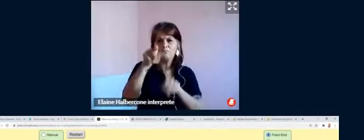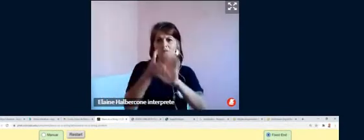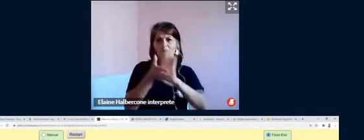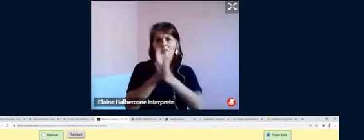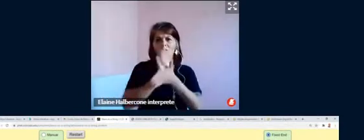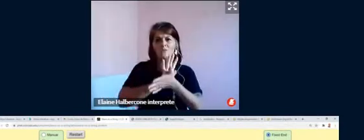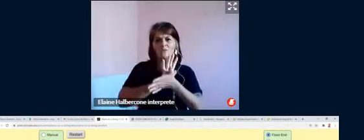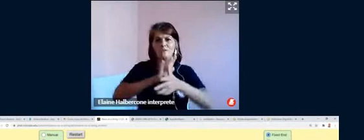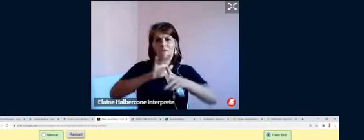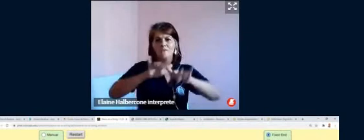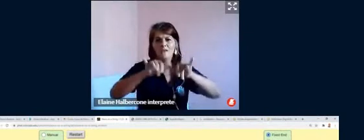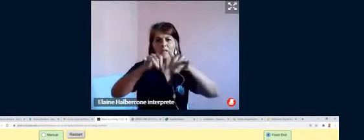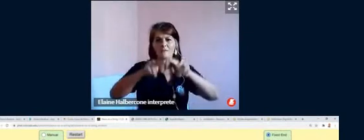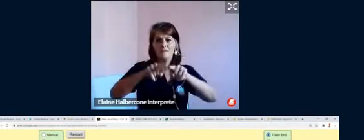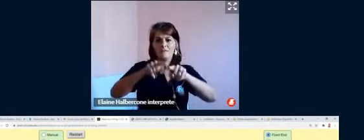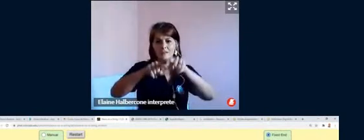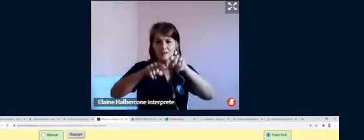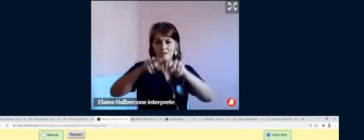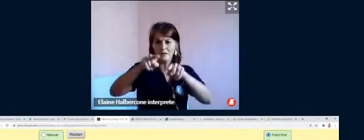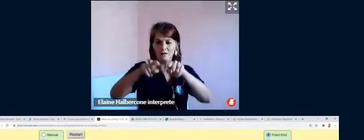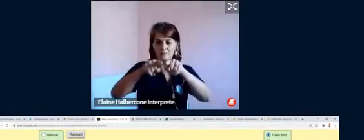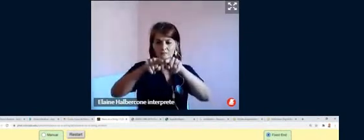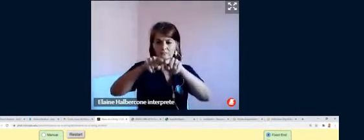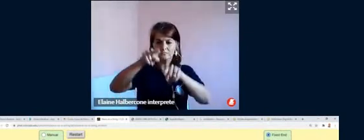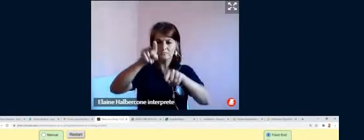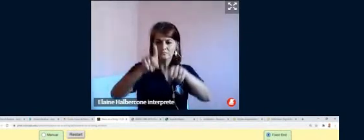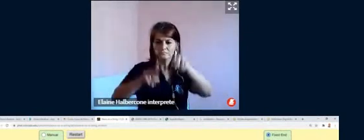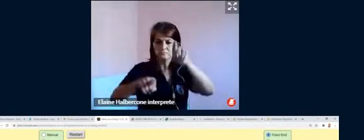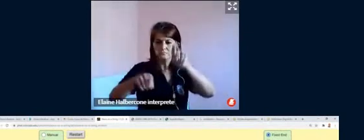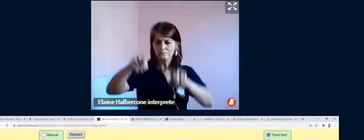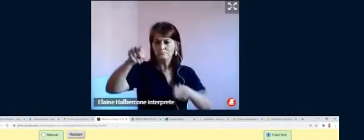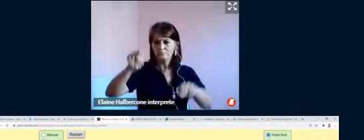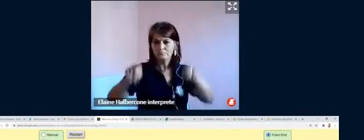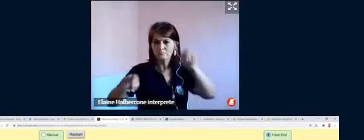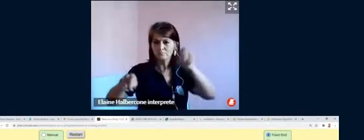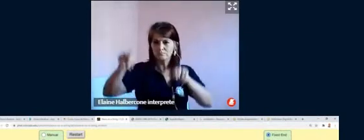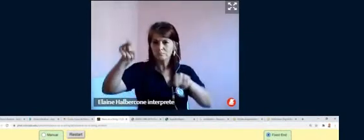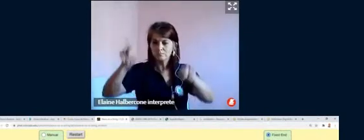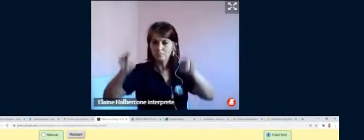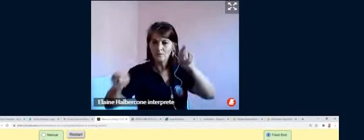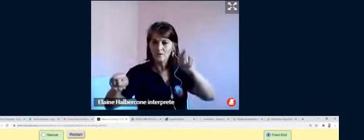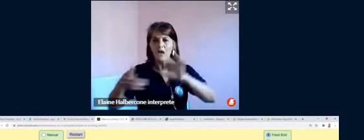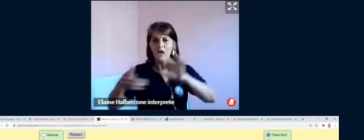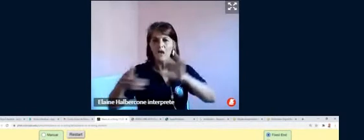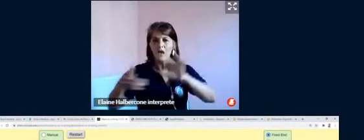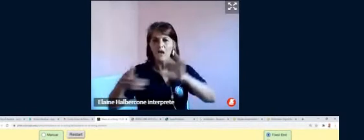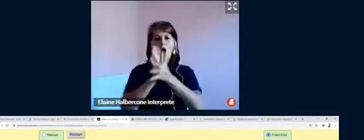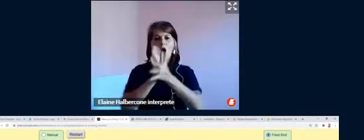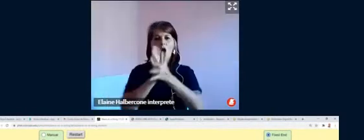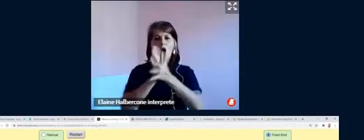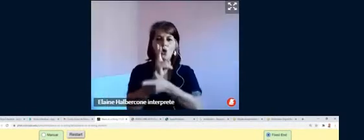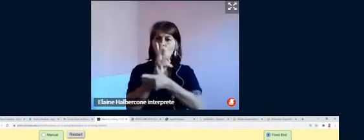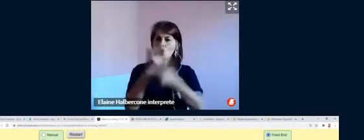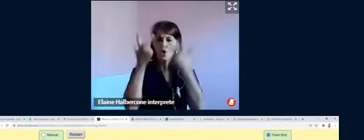no momento que acontece a sobreposição ou a superposição, se destrói e continua como se